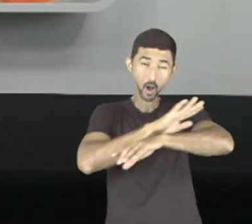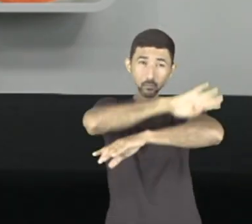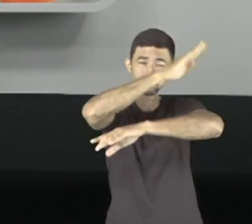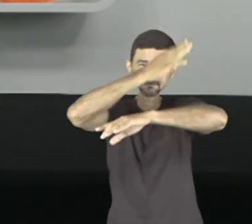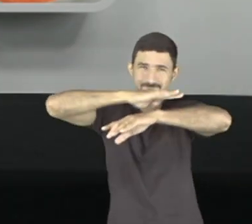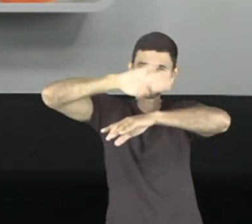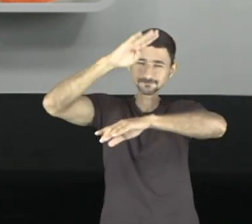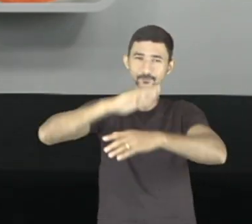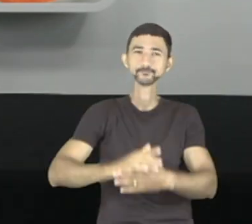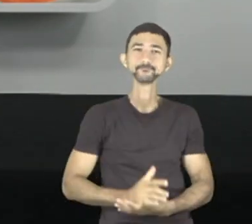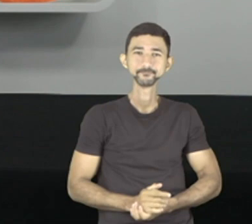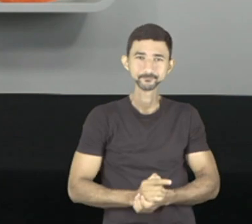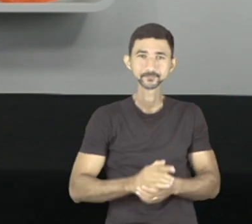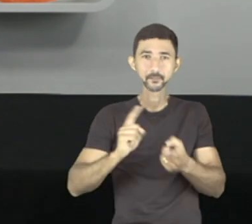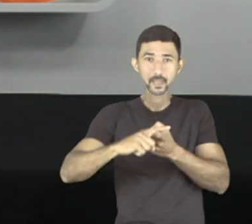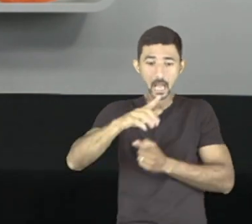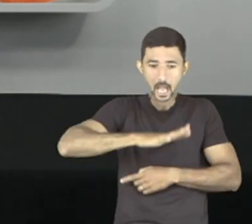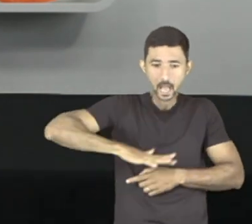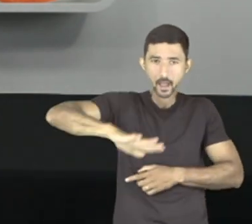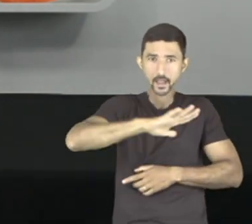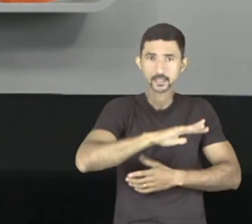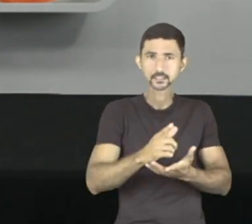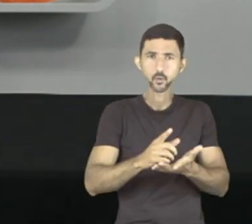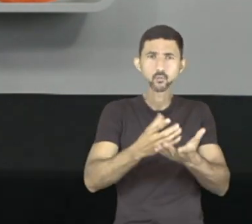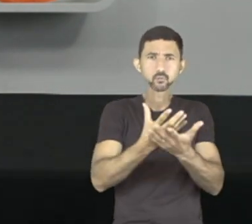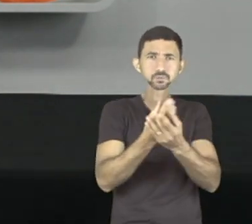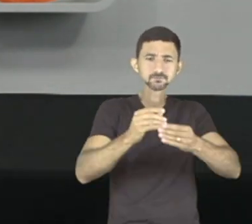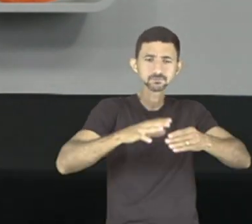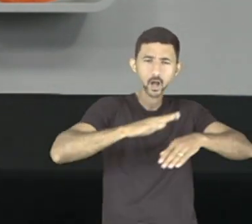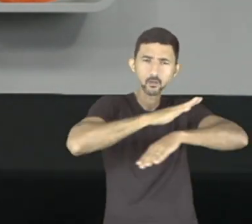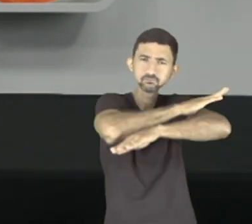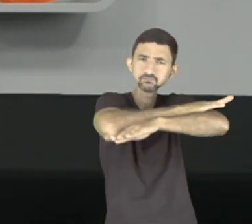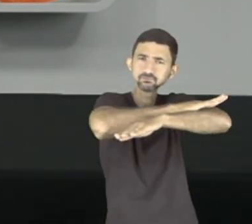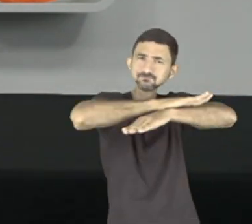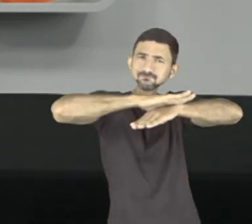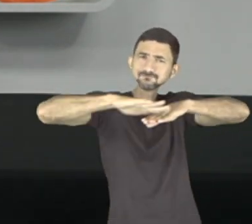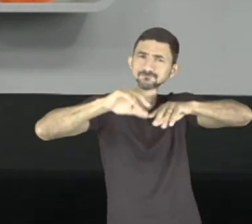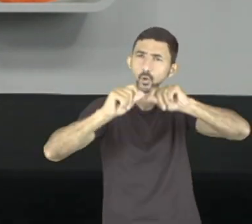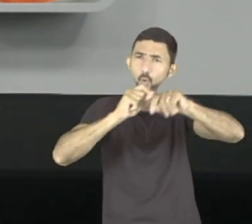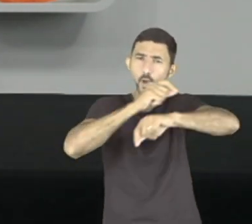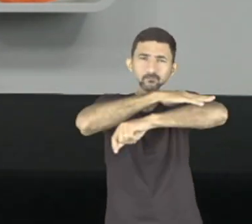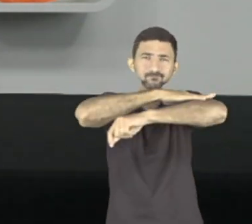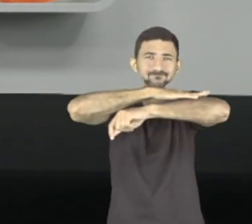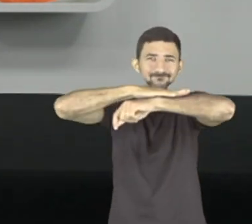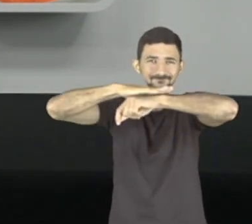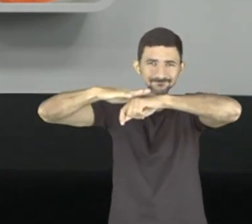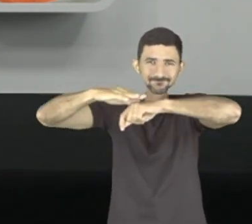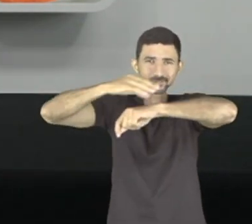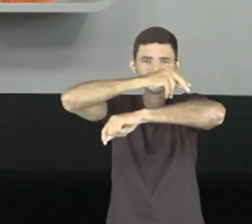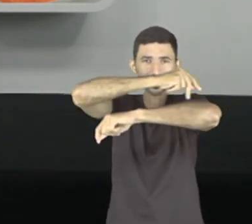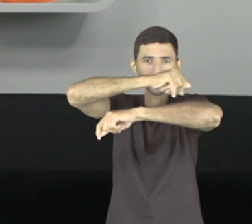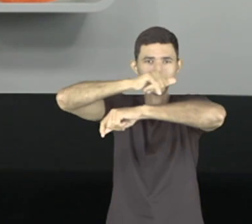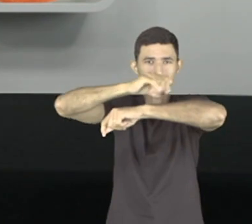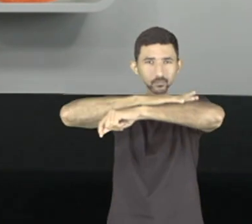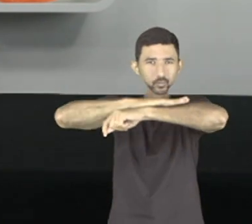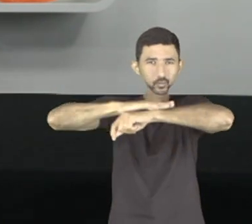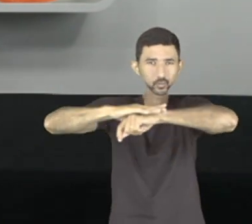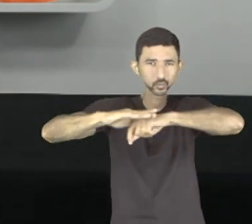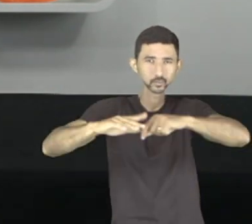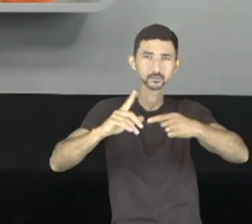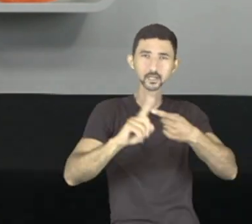aqui na nossa região nós temos muito área de planície, terrenos planos, terrenos